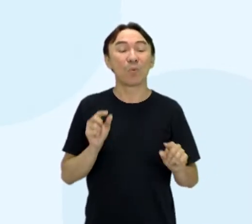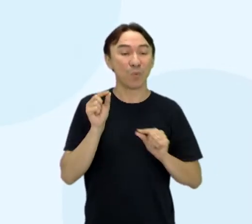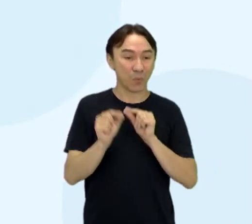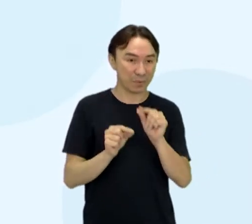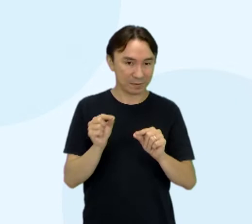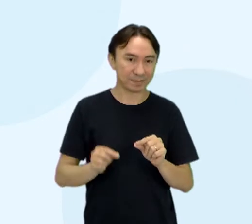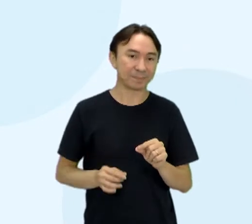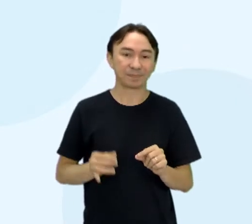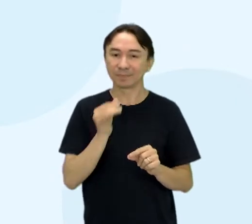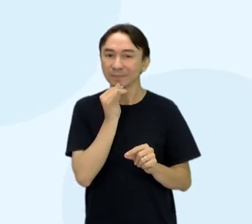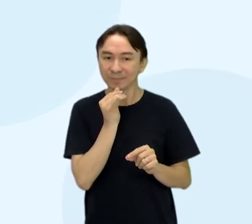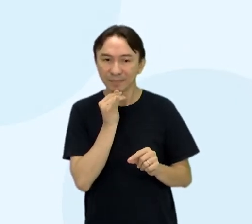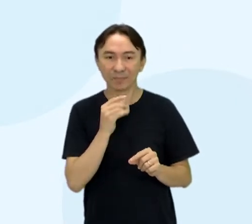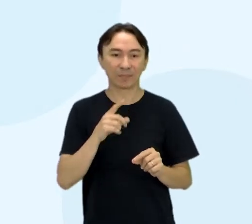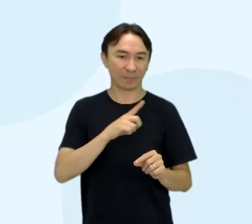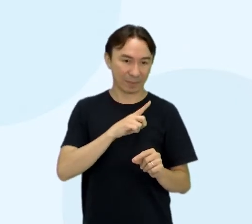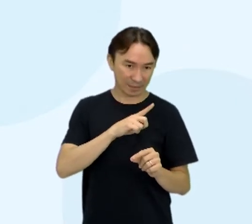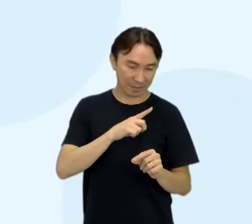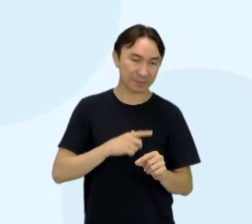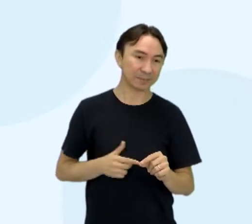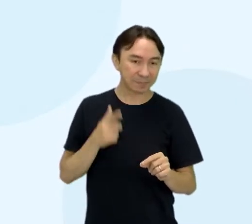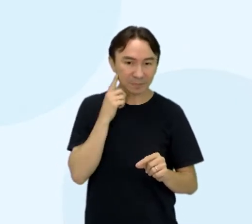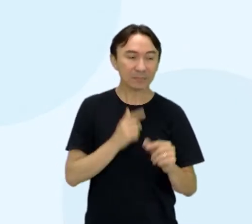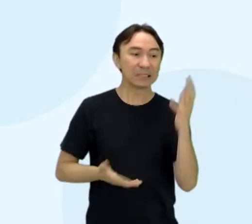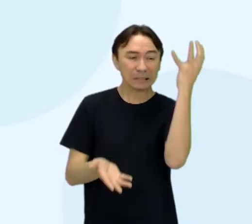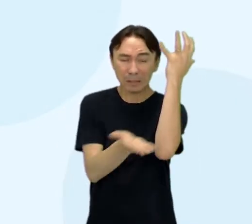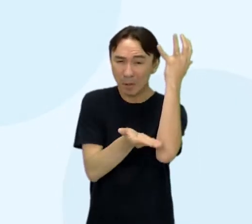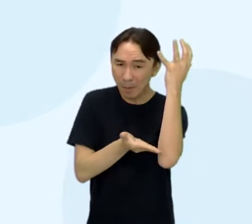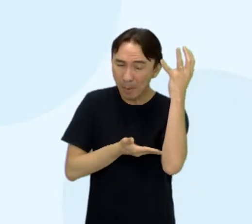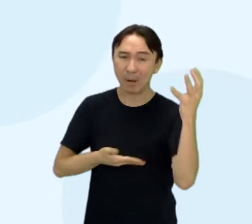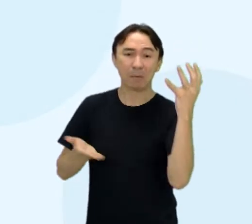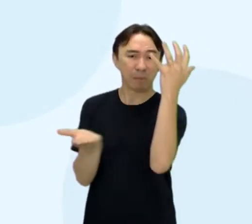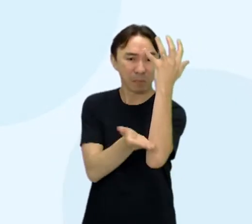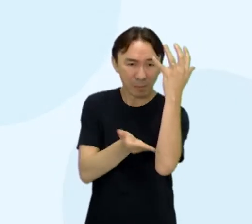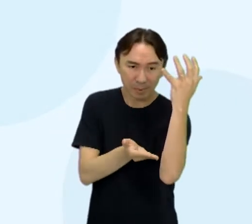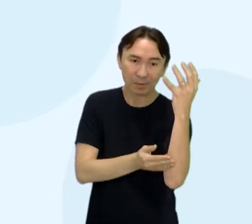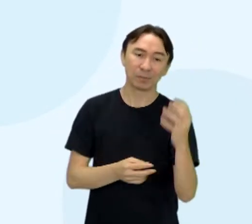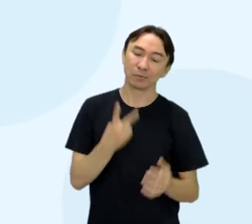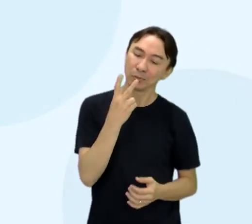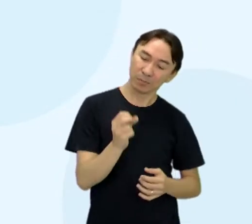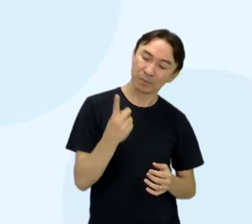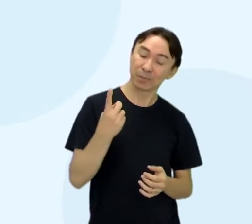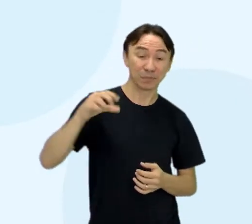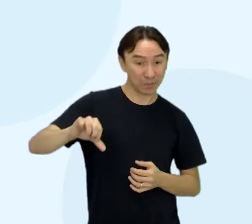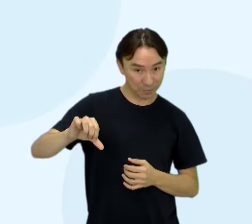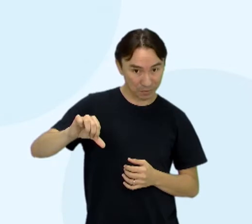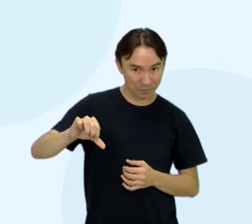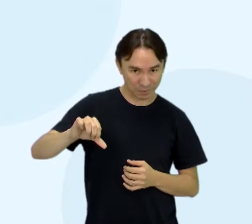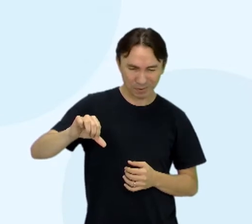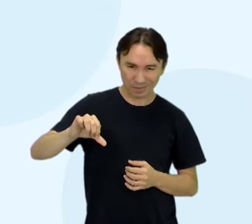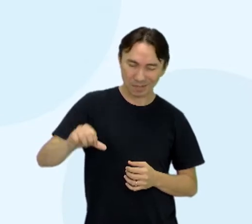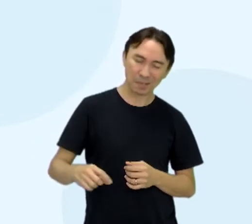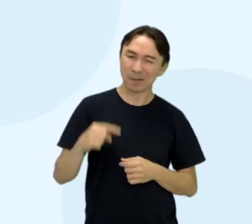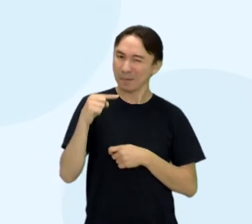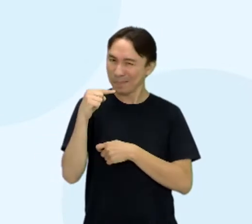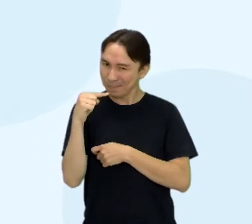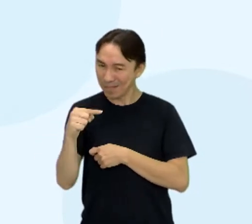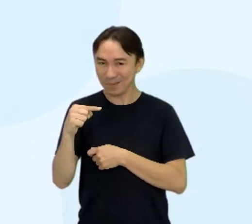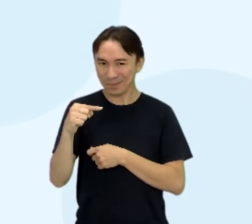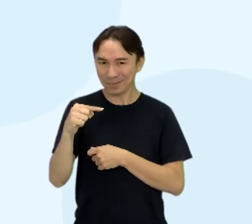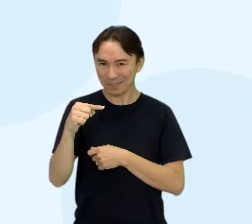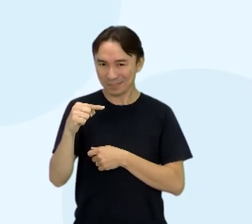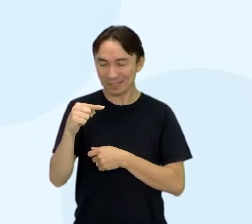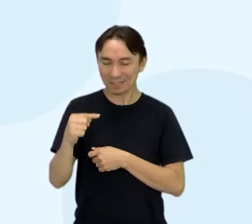o desmatamento de 2019 menos a quantidade de desmatados, né? Do desmatamento